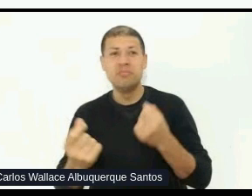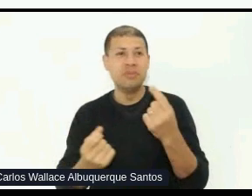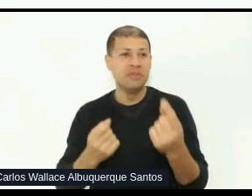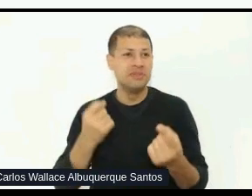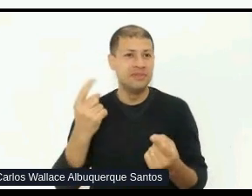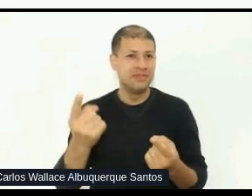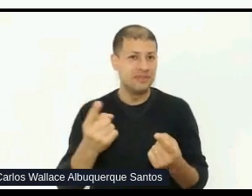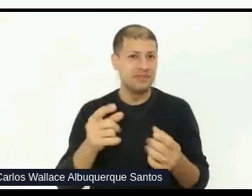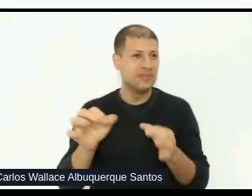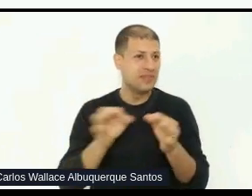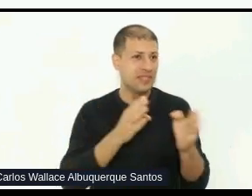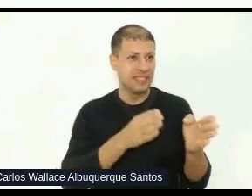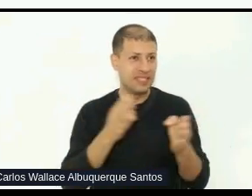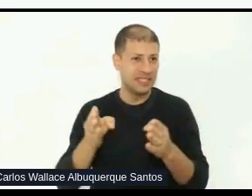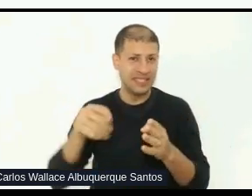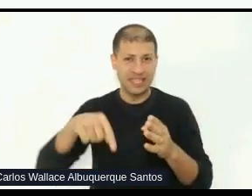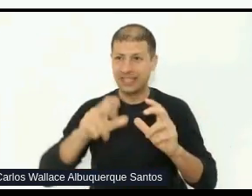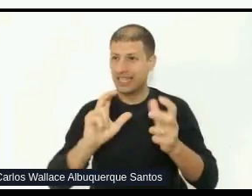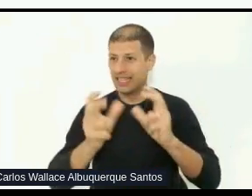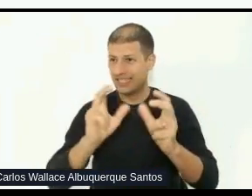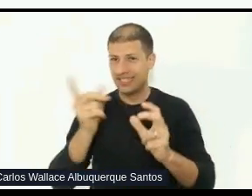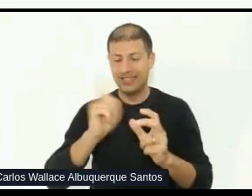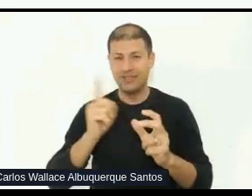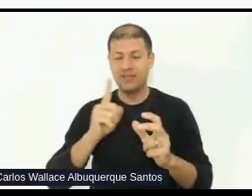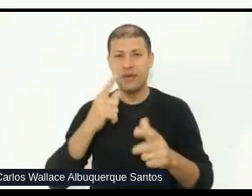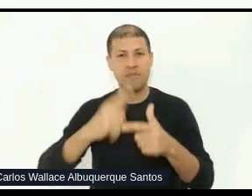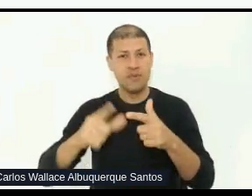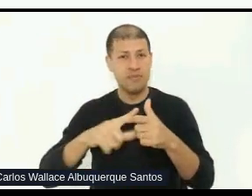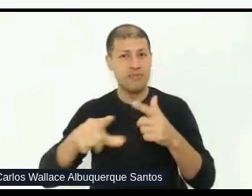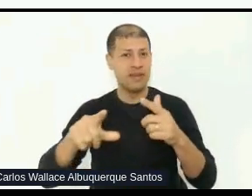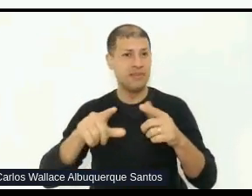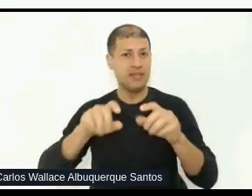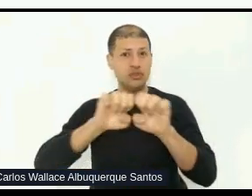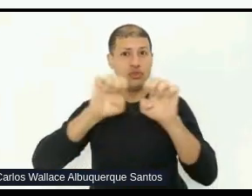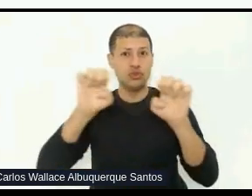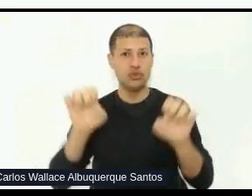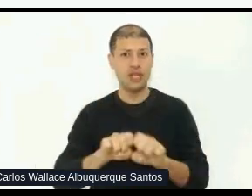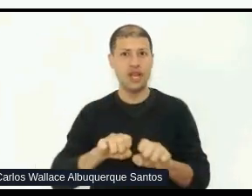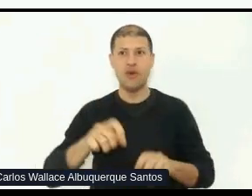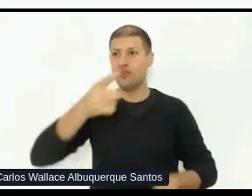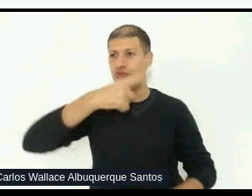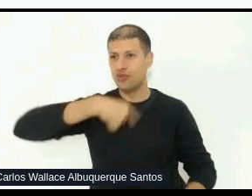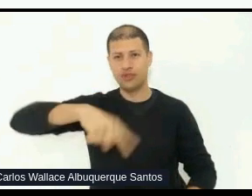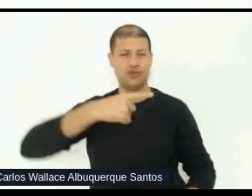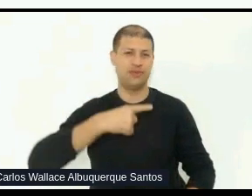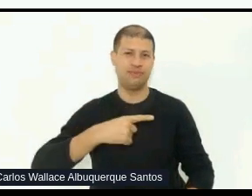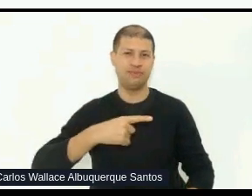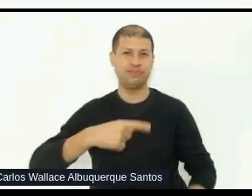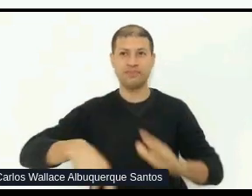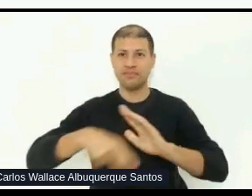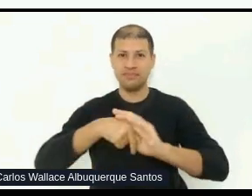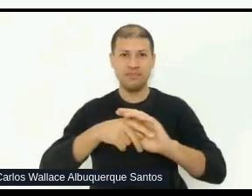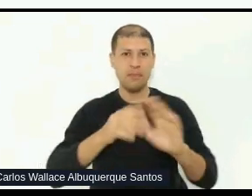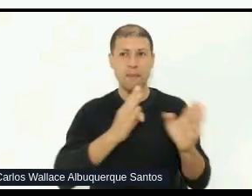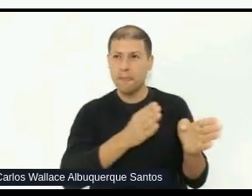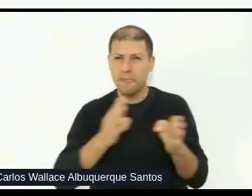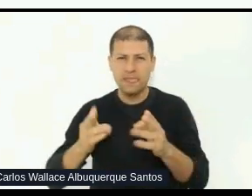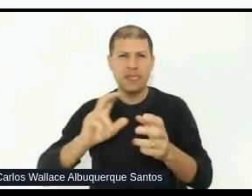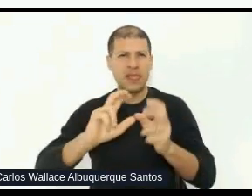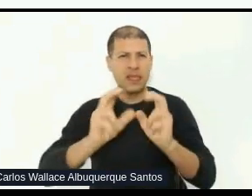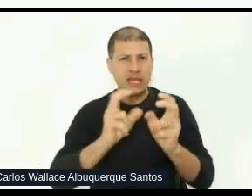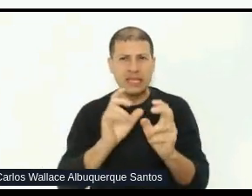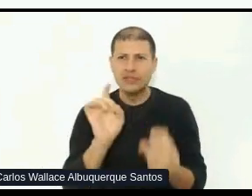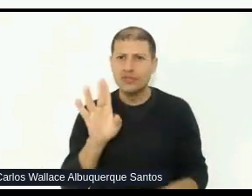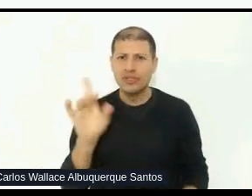do TDC, é um problema estrutural nosso. Não é algo da organização do TDC ou apenas